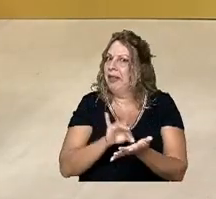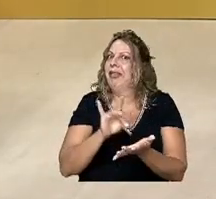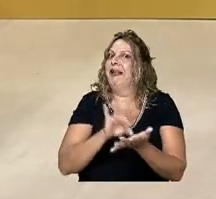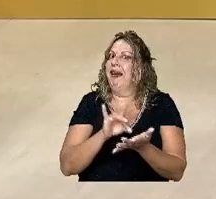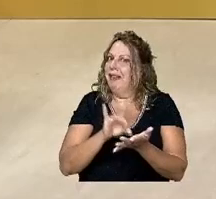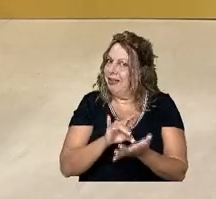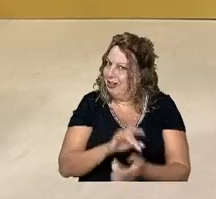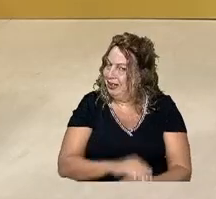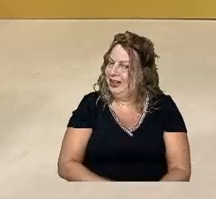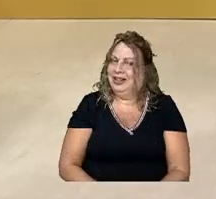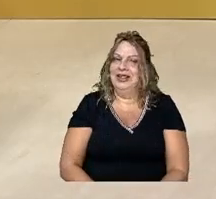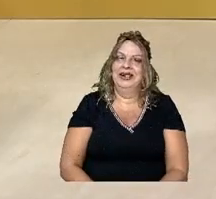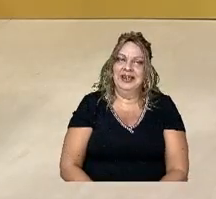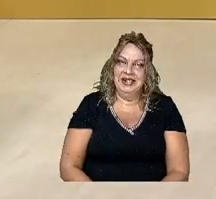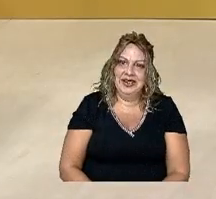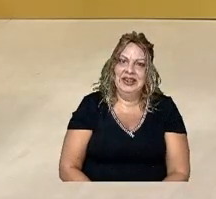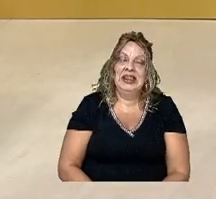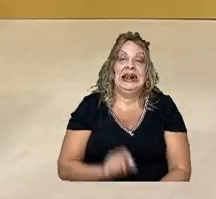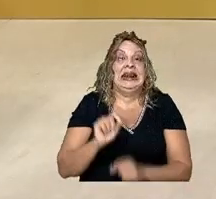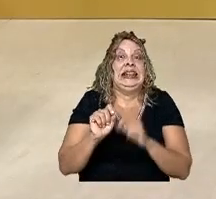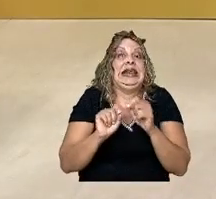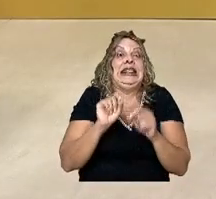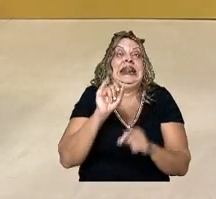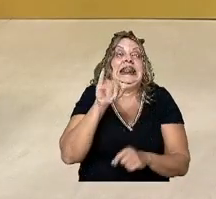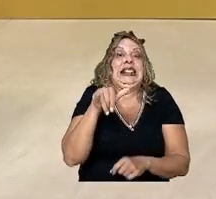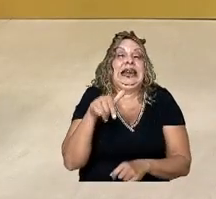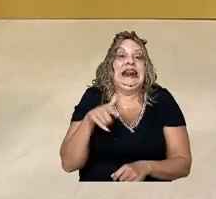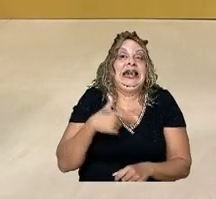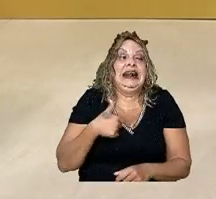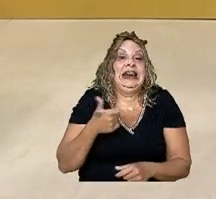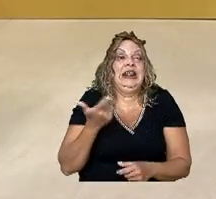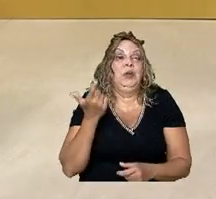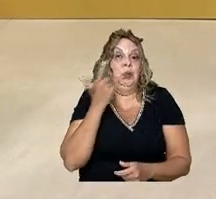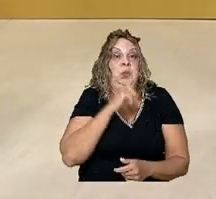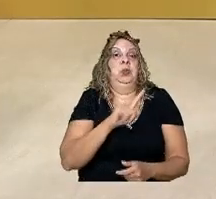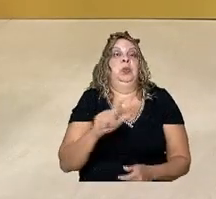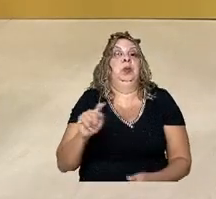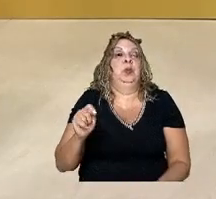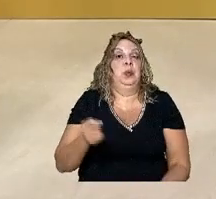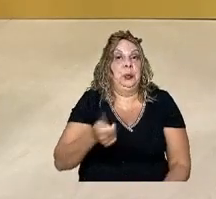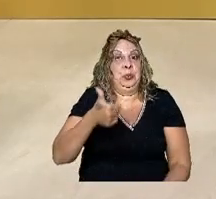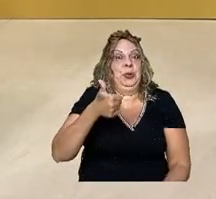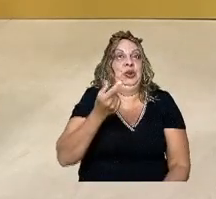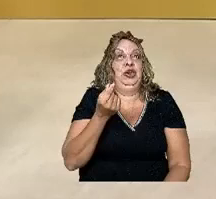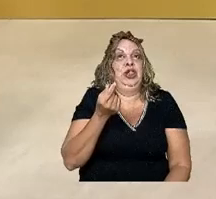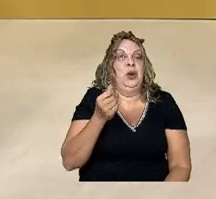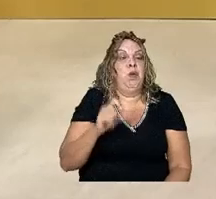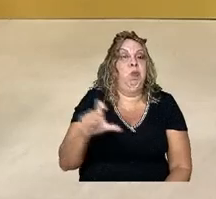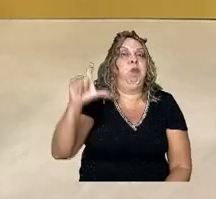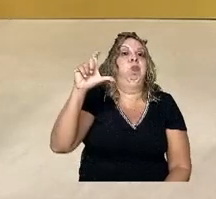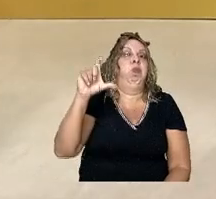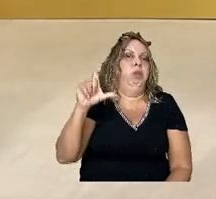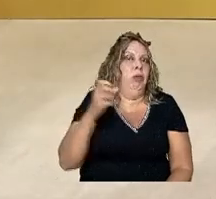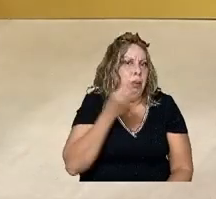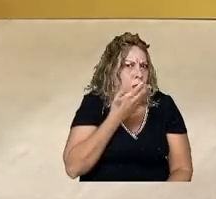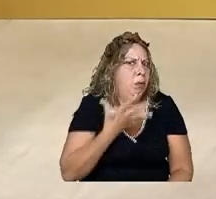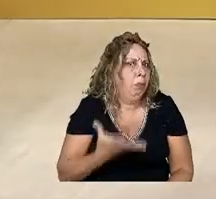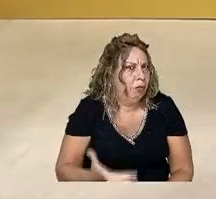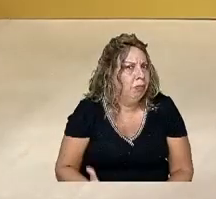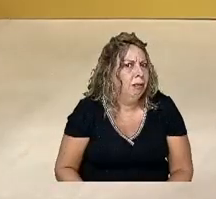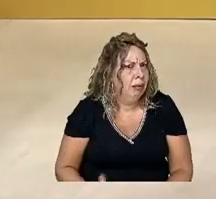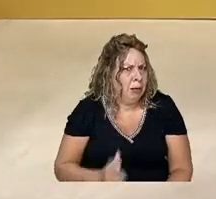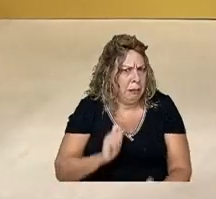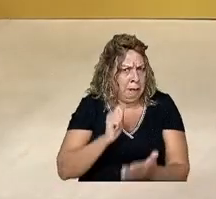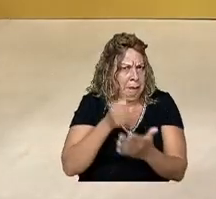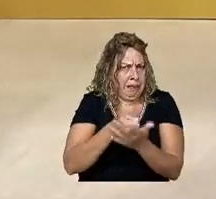né? Positiva. É, o que, é que você faria se soubesse que a sua conta vai aumentar, assim, alguns dígitos, hein? Entrar um dia é bom, né? Você aí,